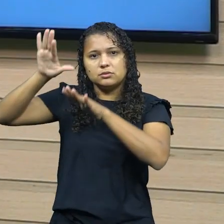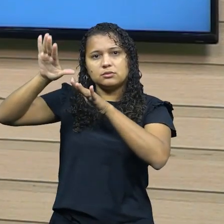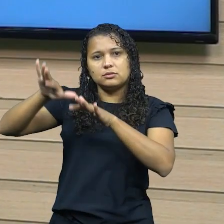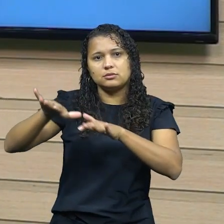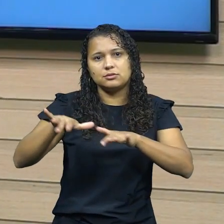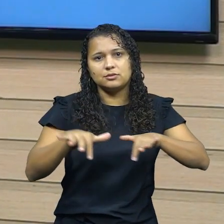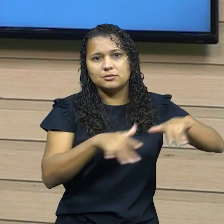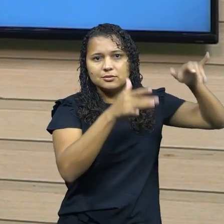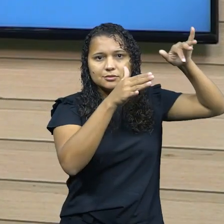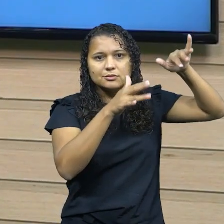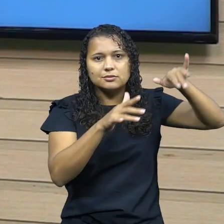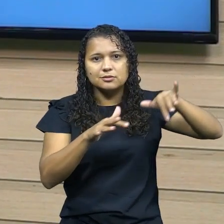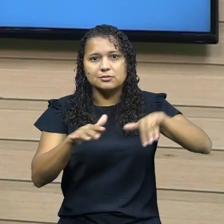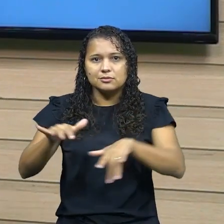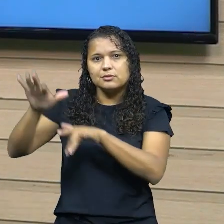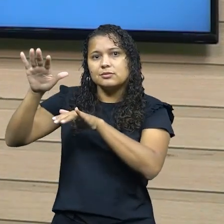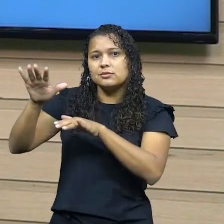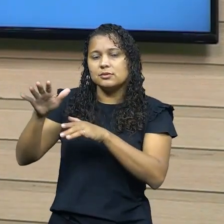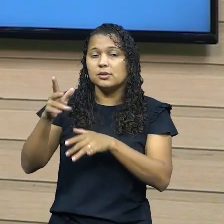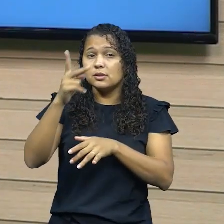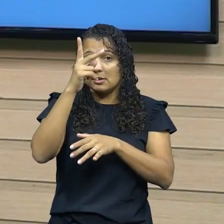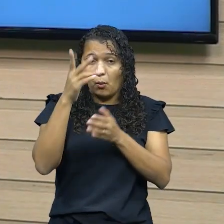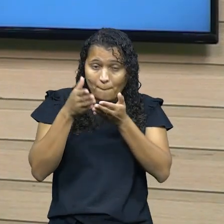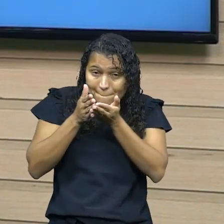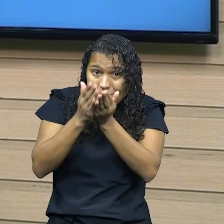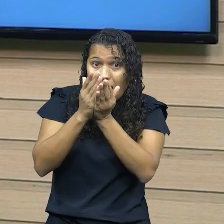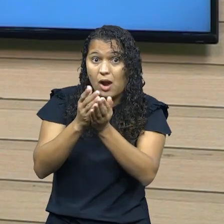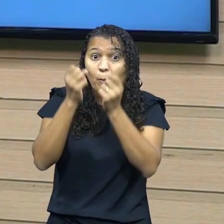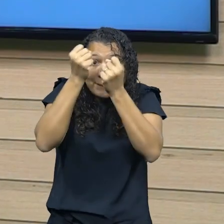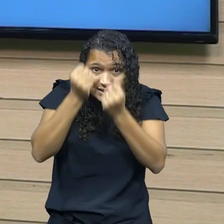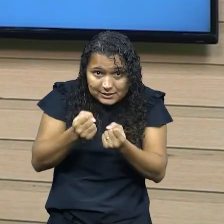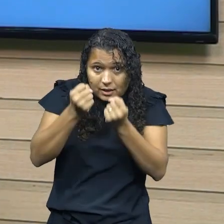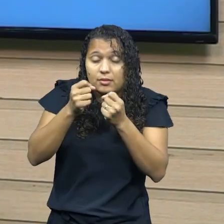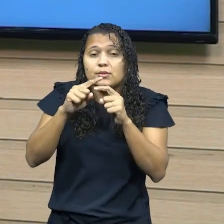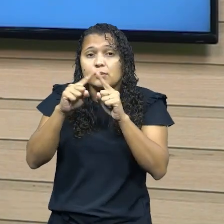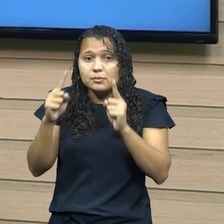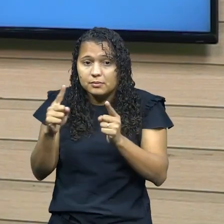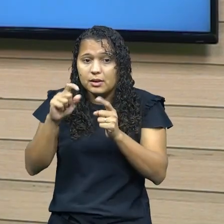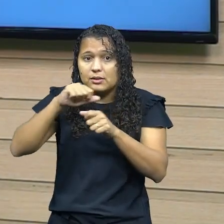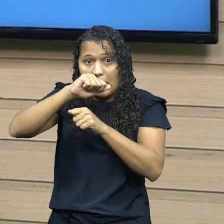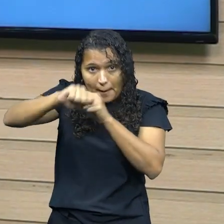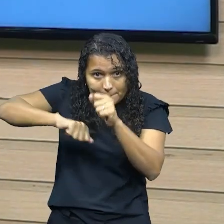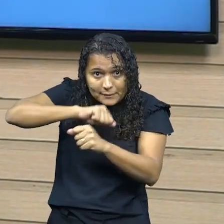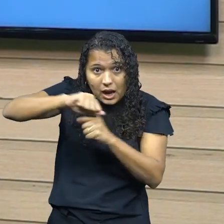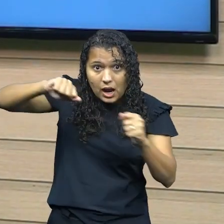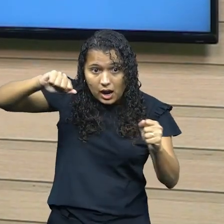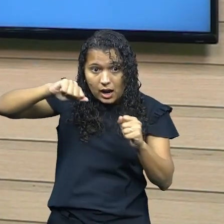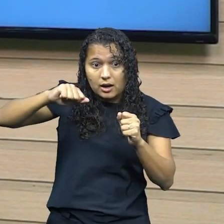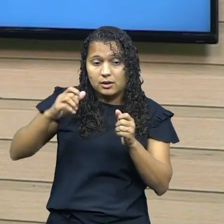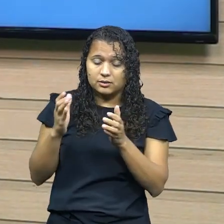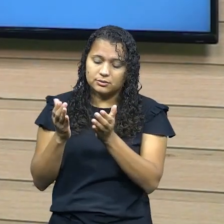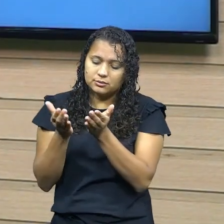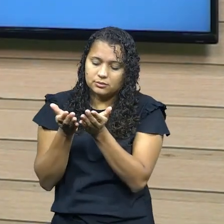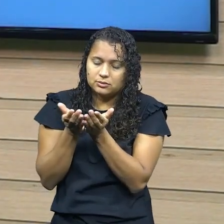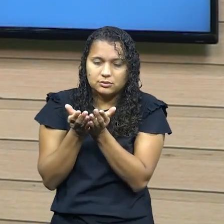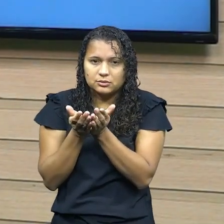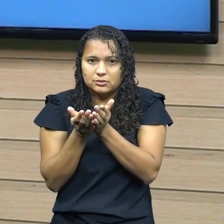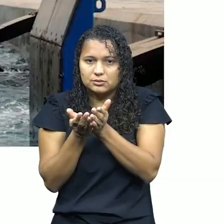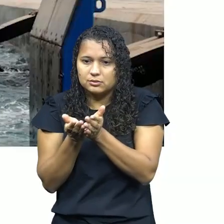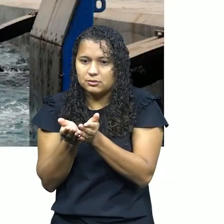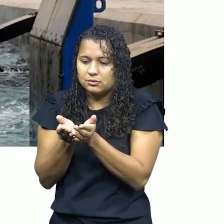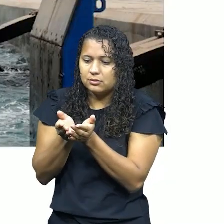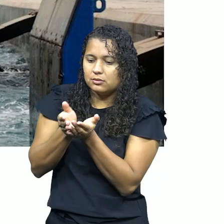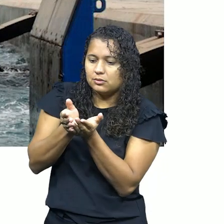para cima e para baixo, para cima e para baixo. Então essa embarcação, ainda que ela esteja amarrada nos cabeços, ela vai